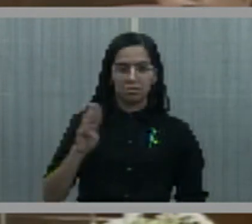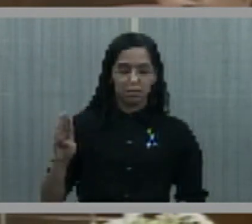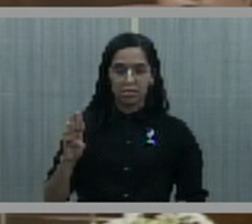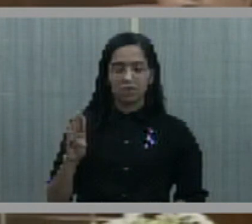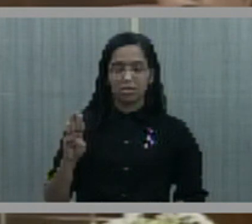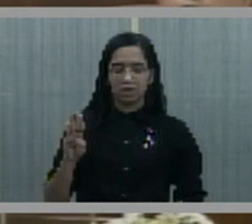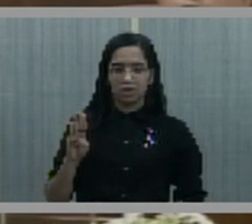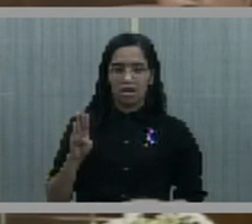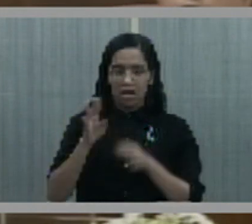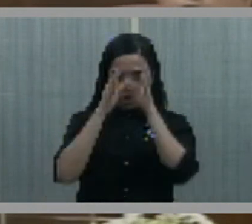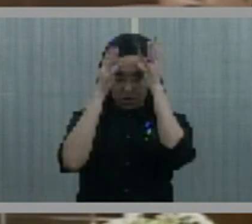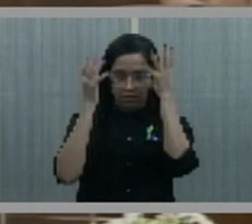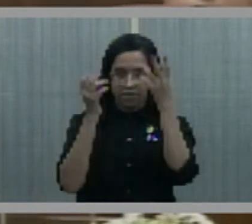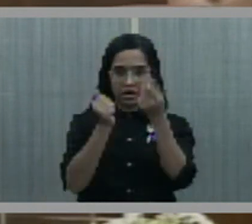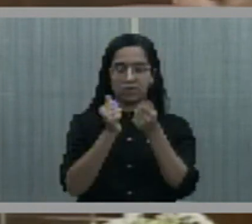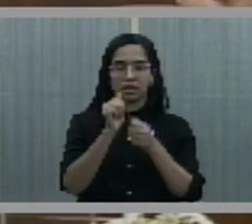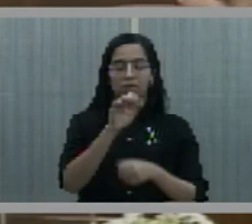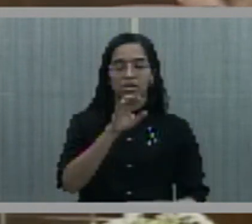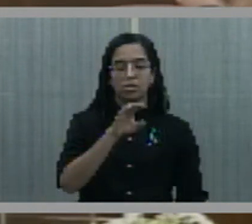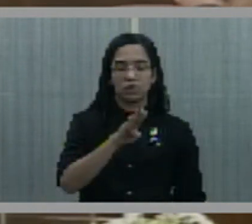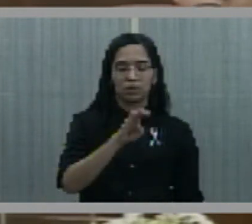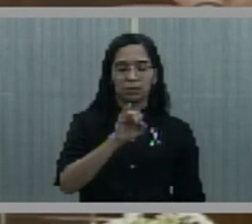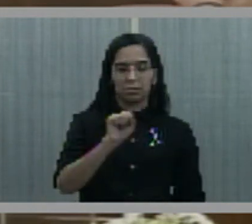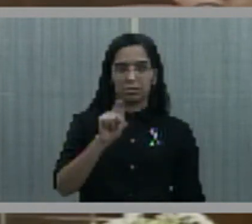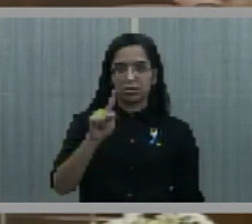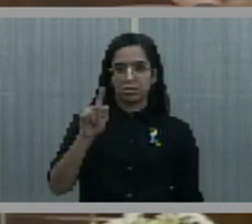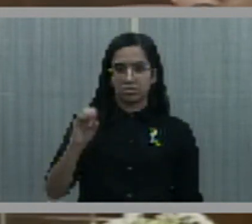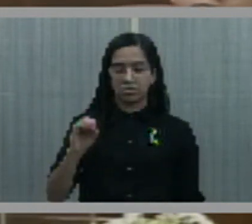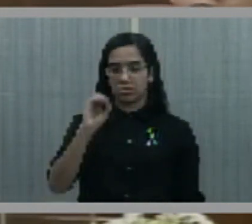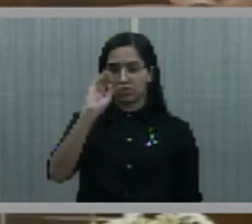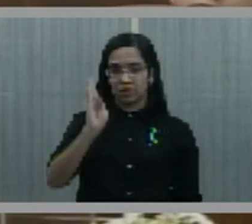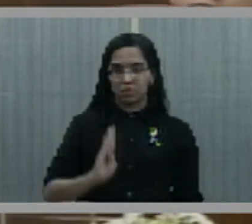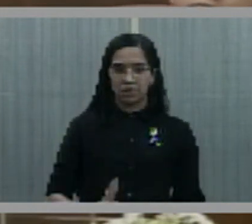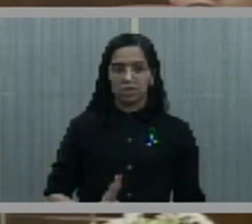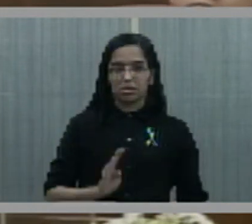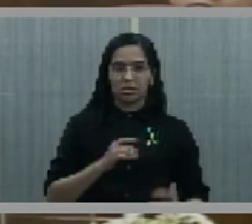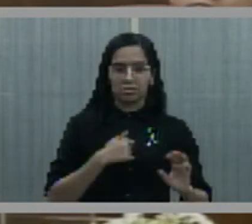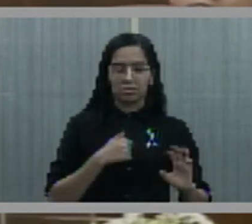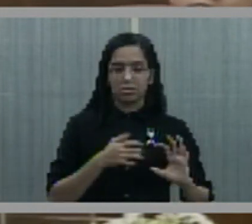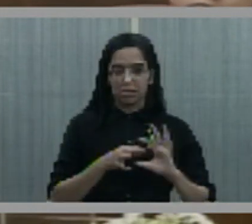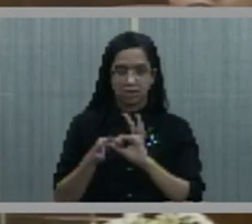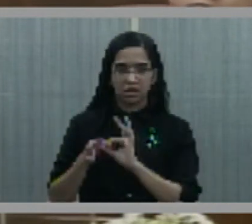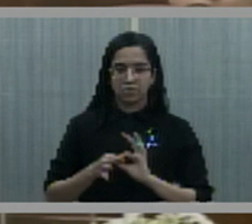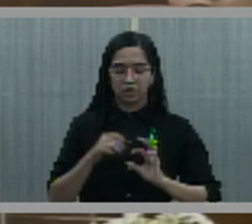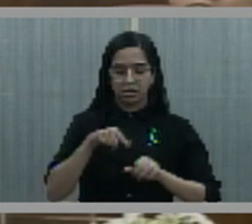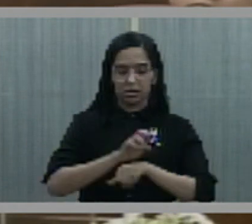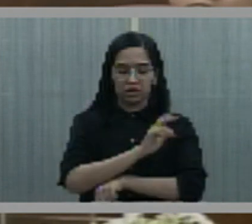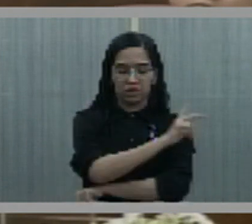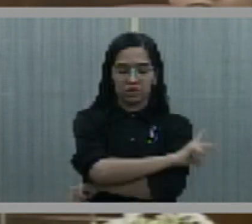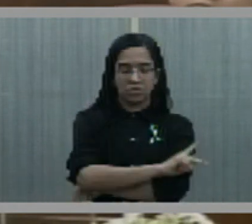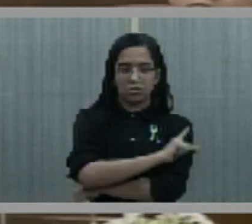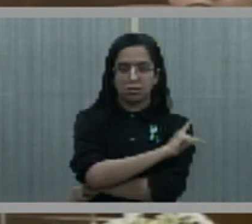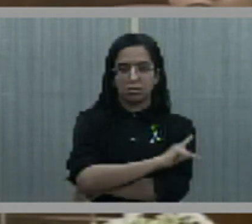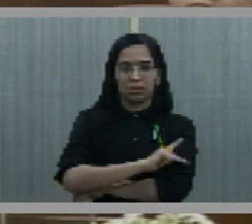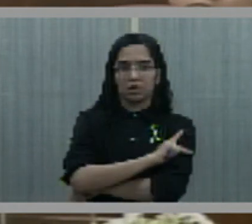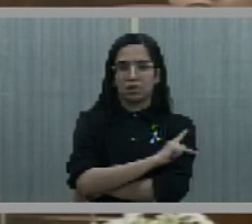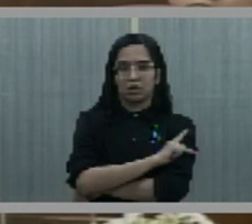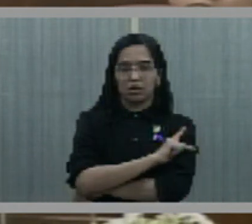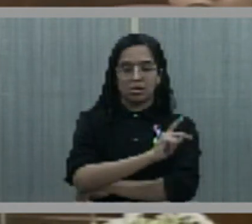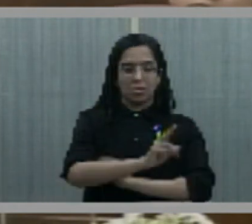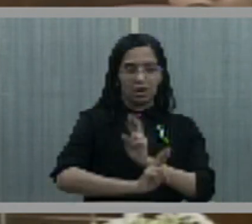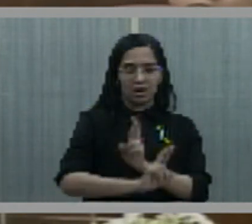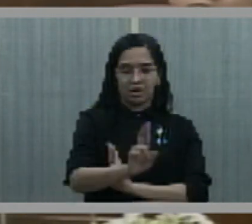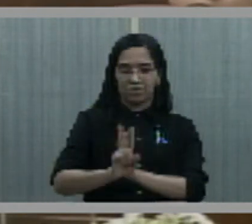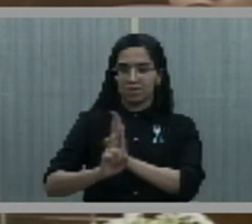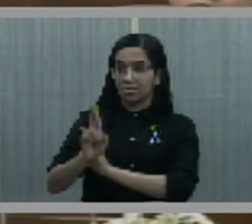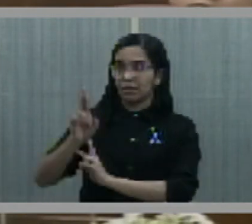Conferência Nacional dos Bispos do Brasil. Minhas ligações com o Episcopado do Estado do Piauí foram sendo entrelaçadas por Deus